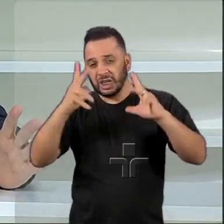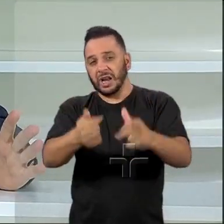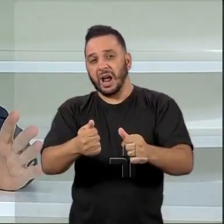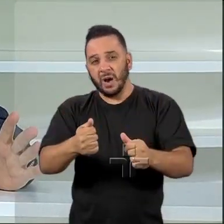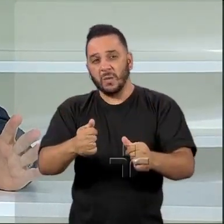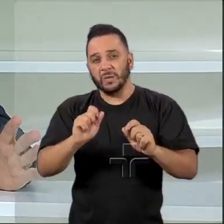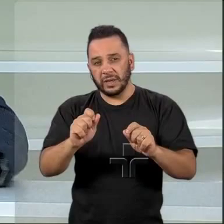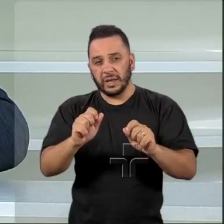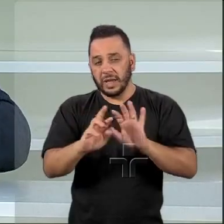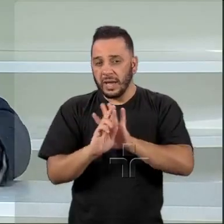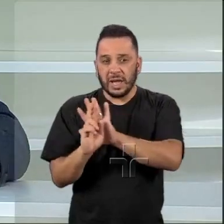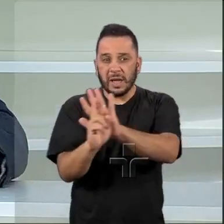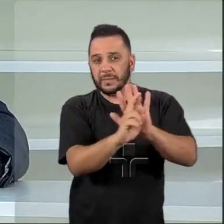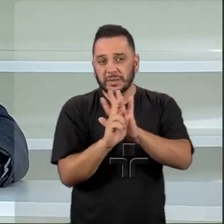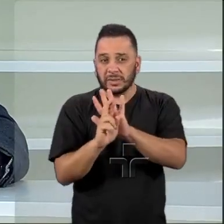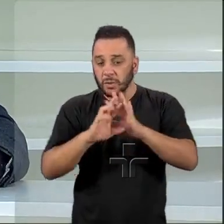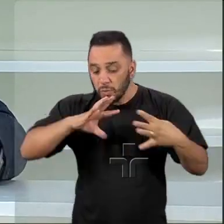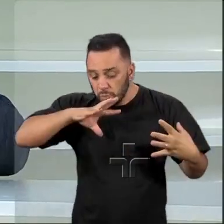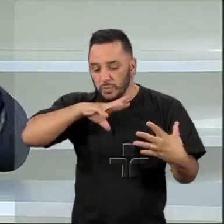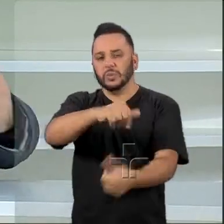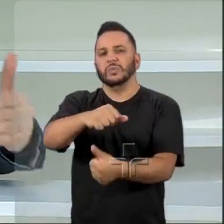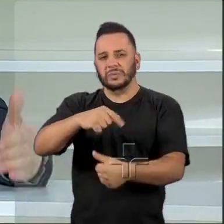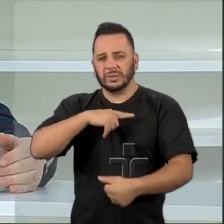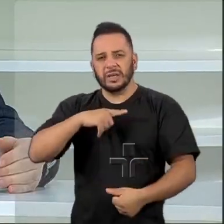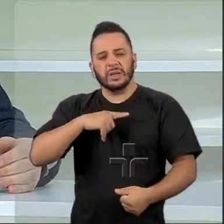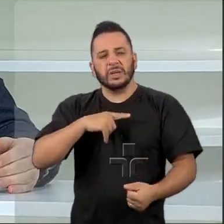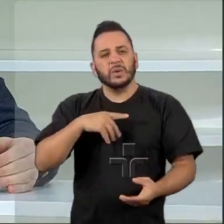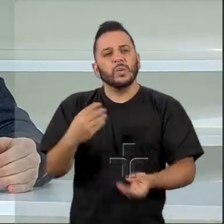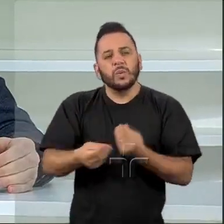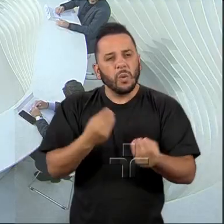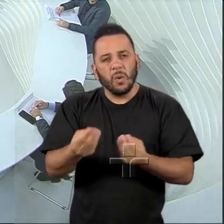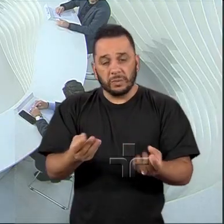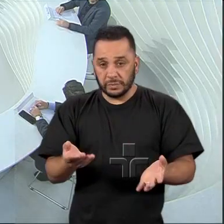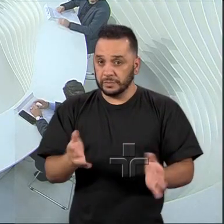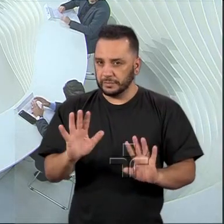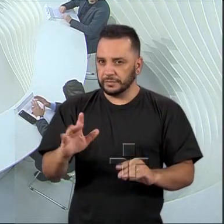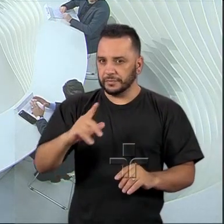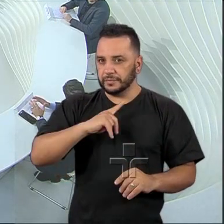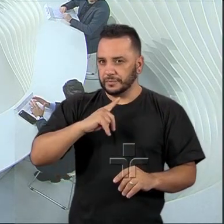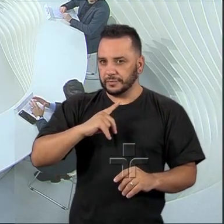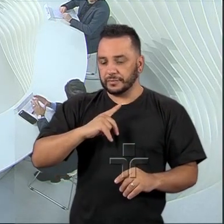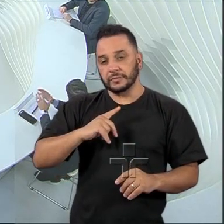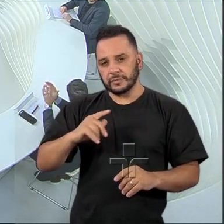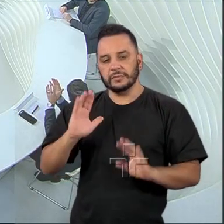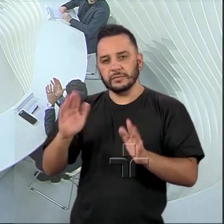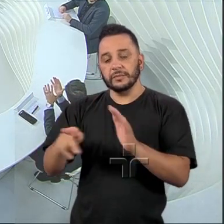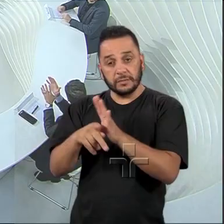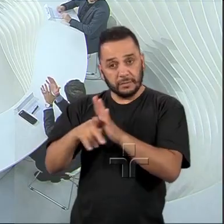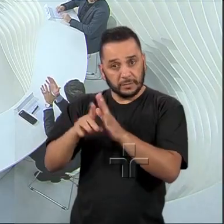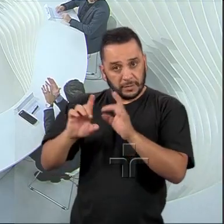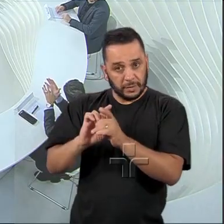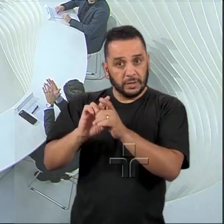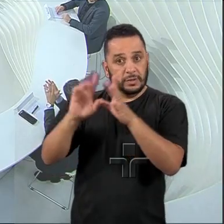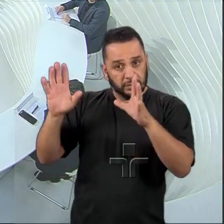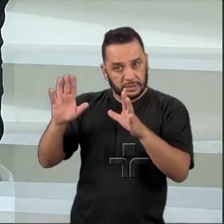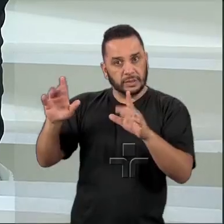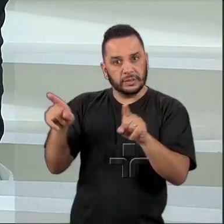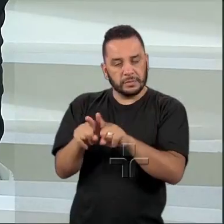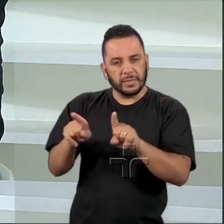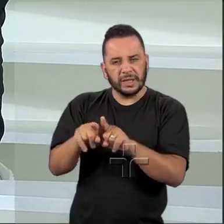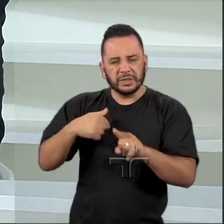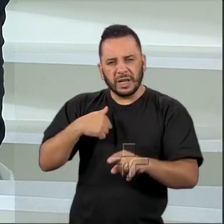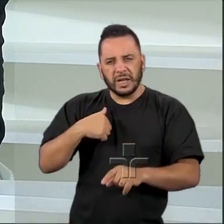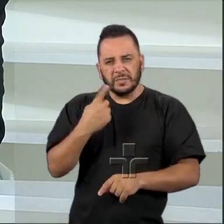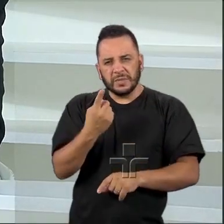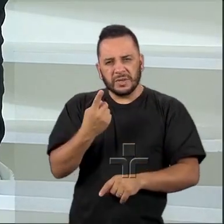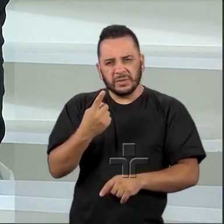no mundo. Mas como é que as coisas... como é que a gente vai se representar? Com a crise, não da democracia, mas do welfare state, na década de 70, quando